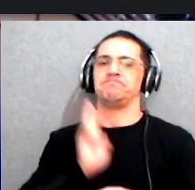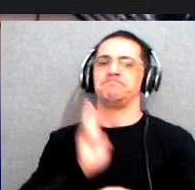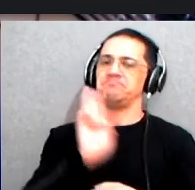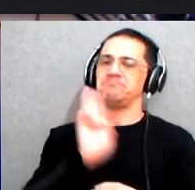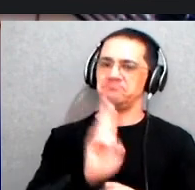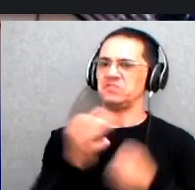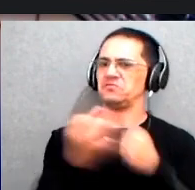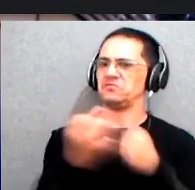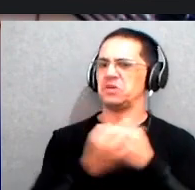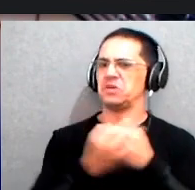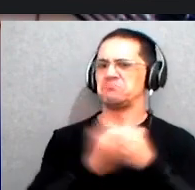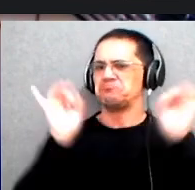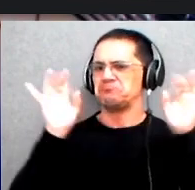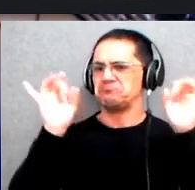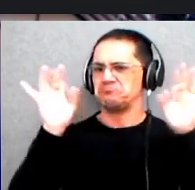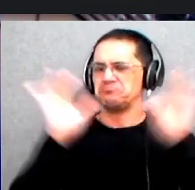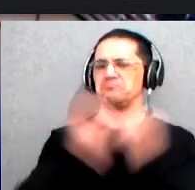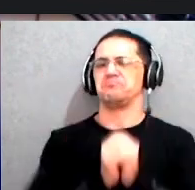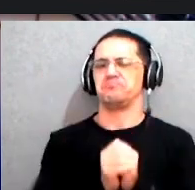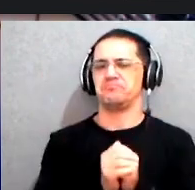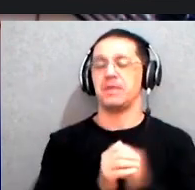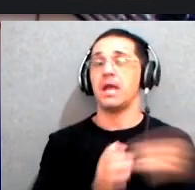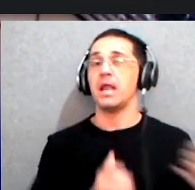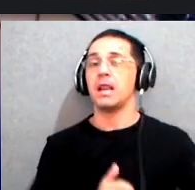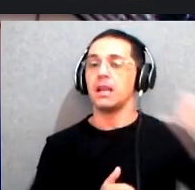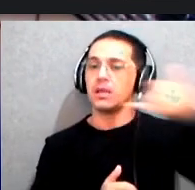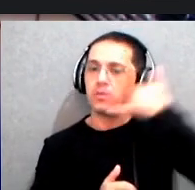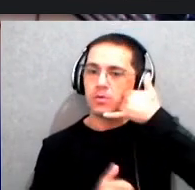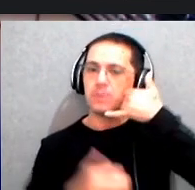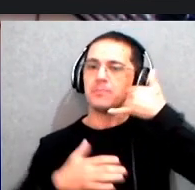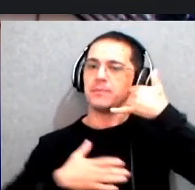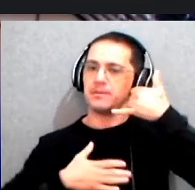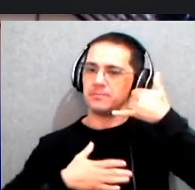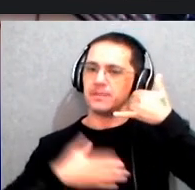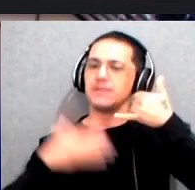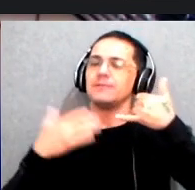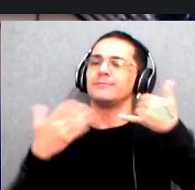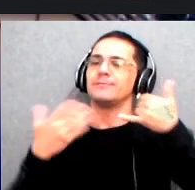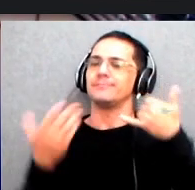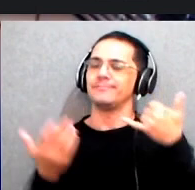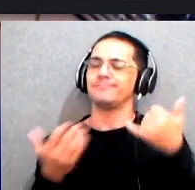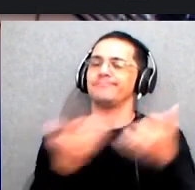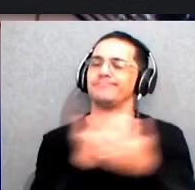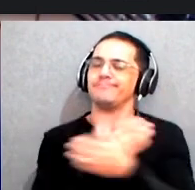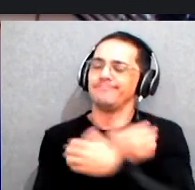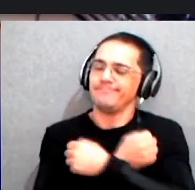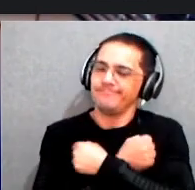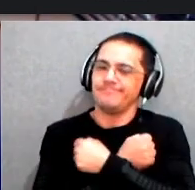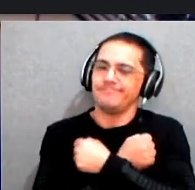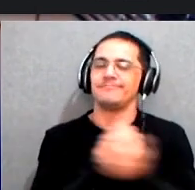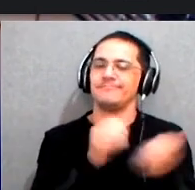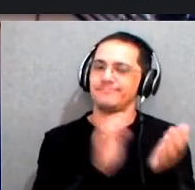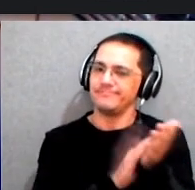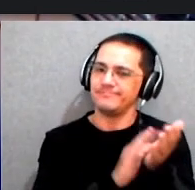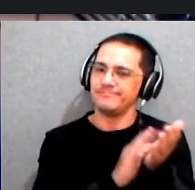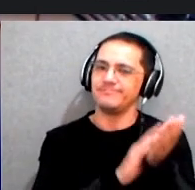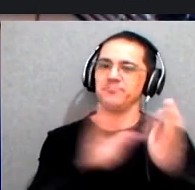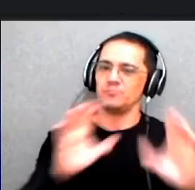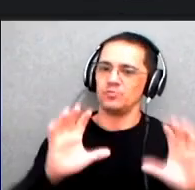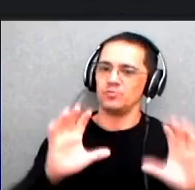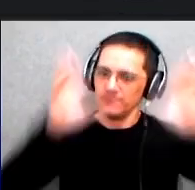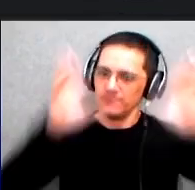teve a gentileza de me ligar. Então, enfim, eu precisava fazer uma saudação, mandar um cordial abraço e parabenizar pela gestão e pelo evento. Então, me desculpa.